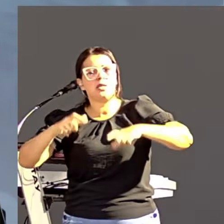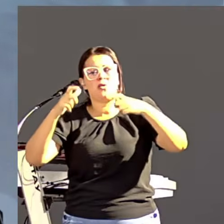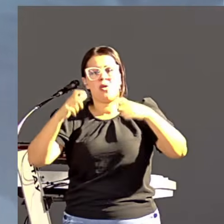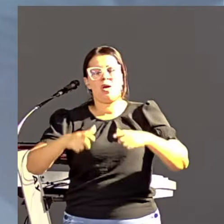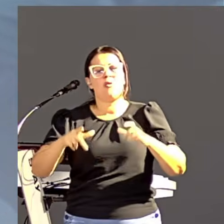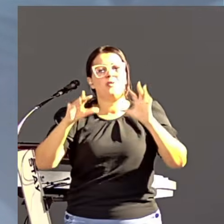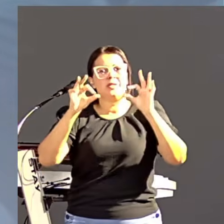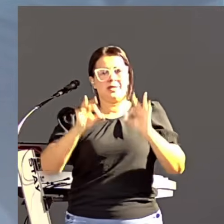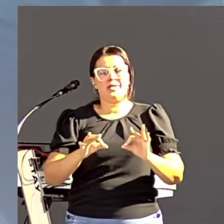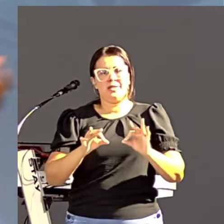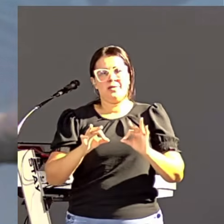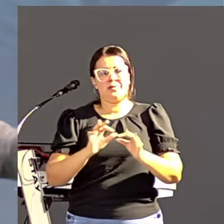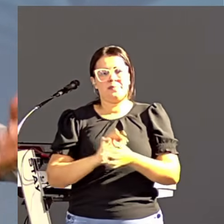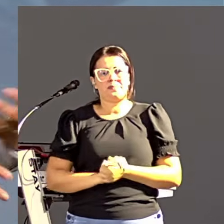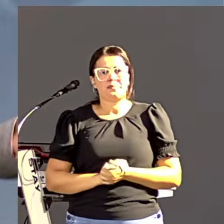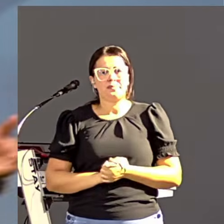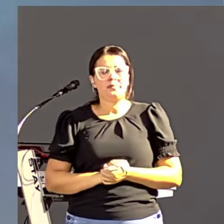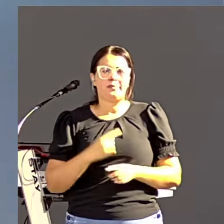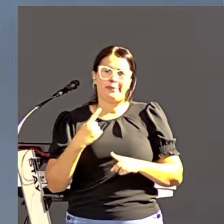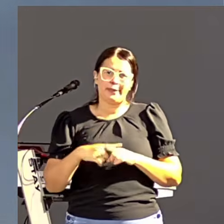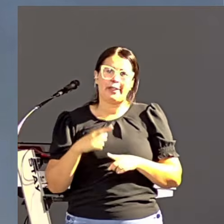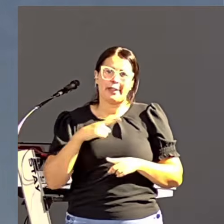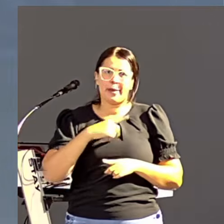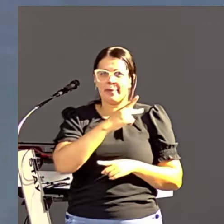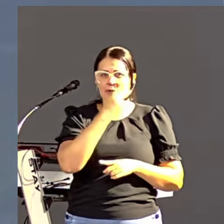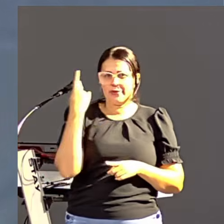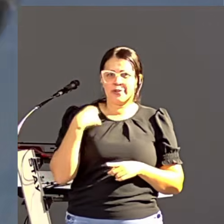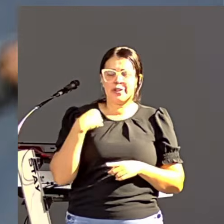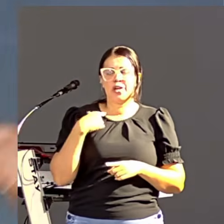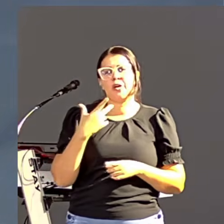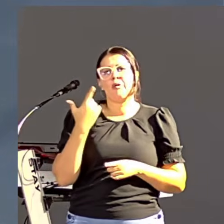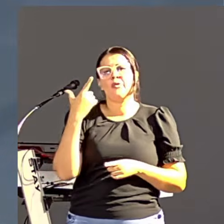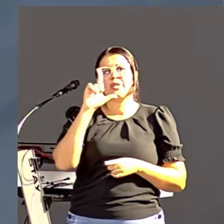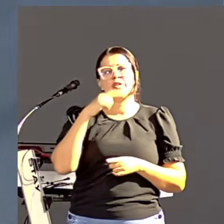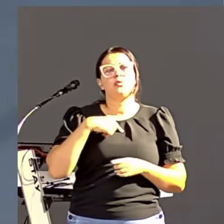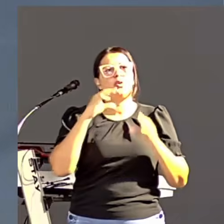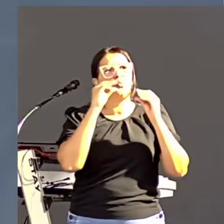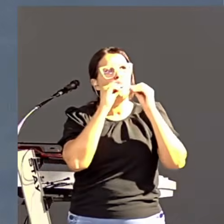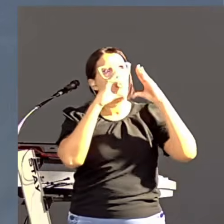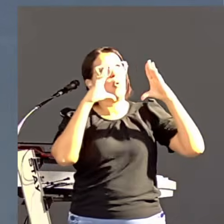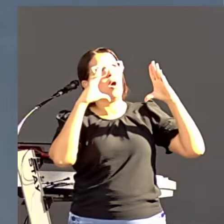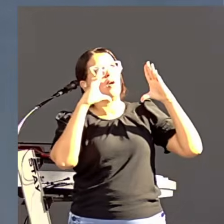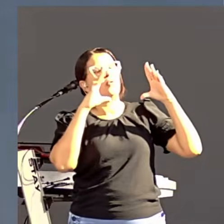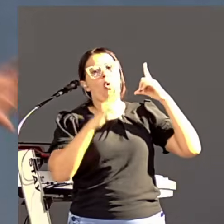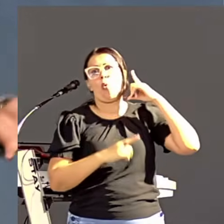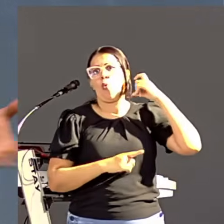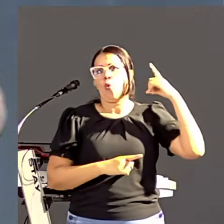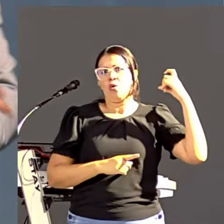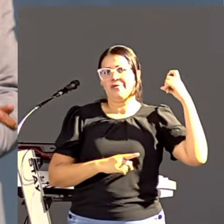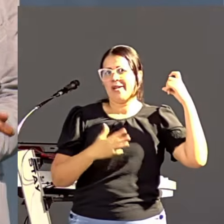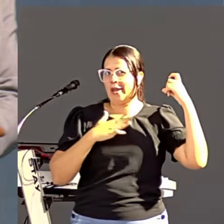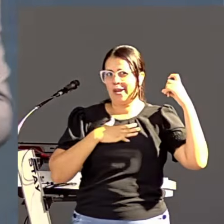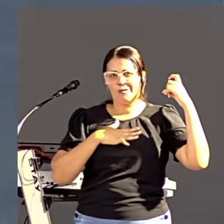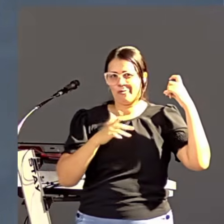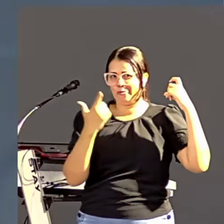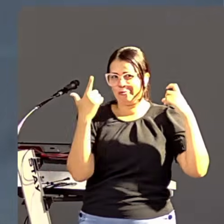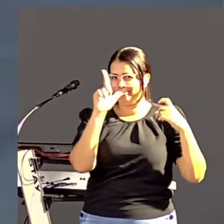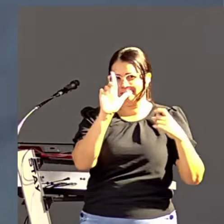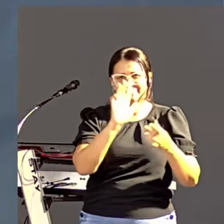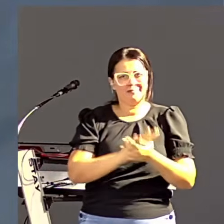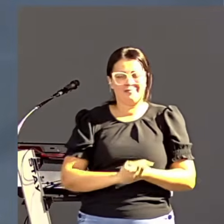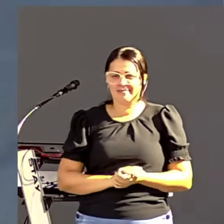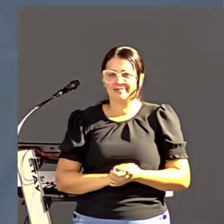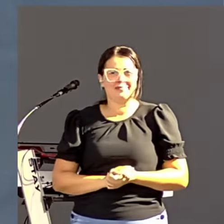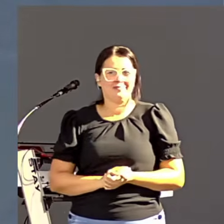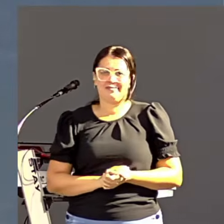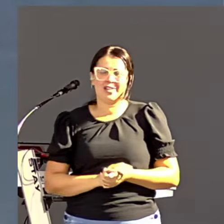ambiente. Obviamente que tem pessoas que conseguem dormir com a luz acesa, com som alto. Eu não sou essa pessoa.